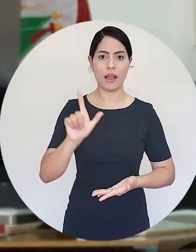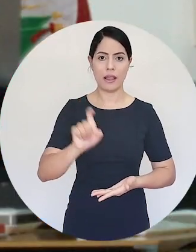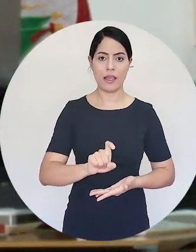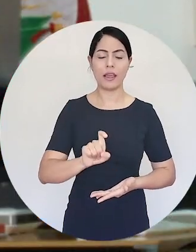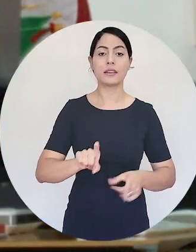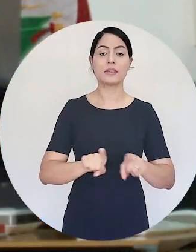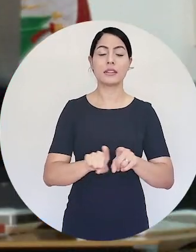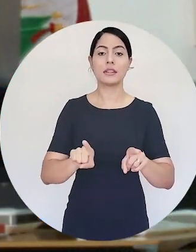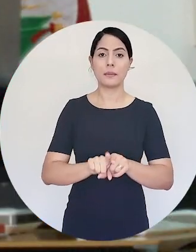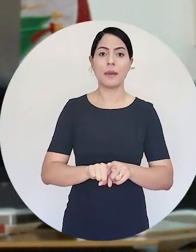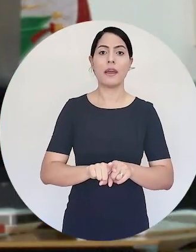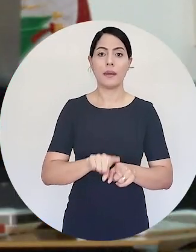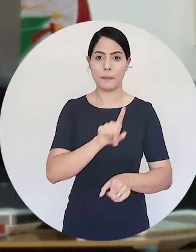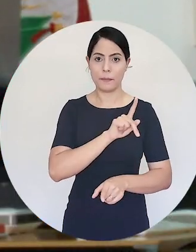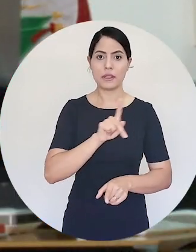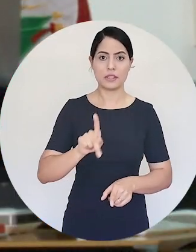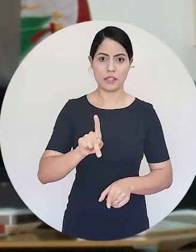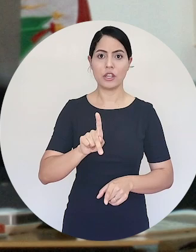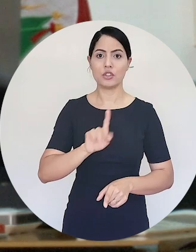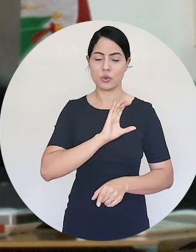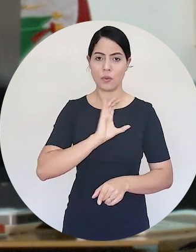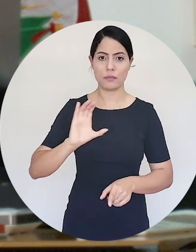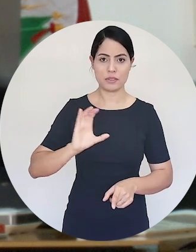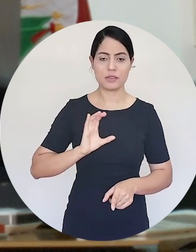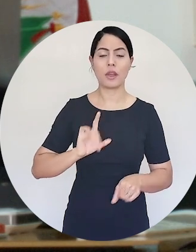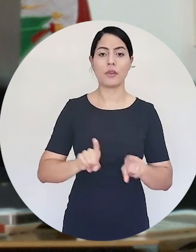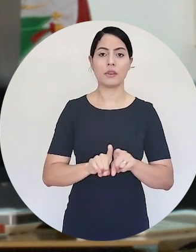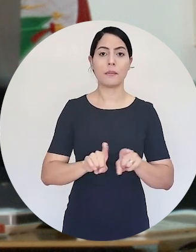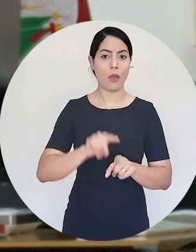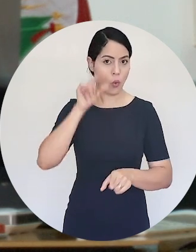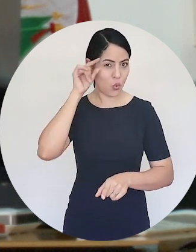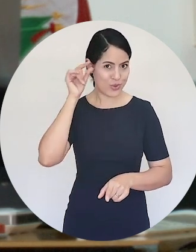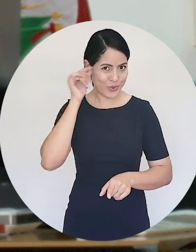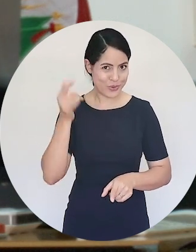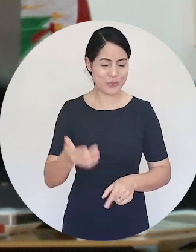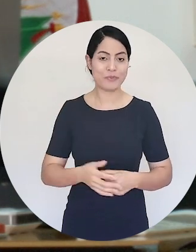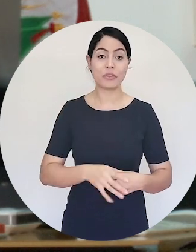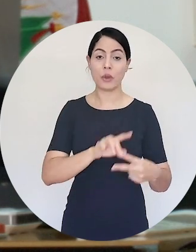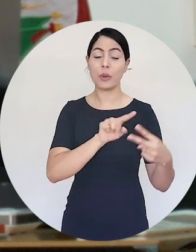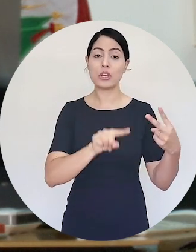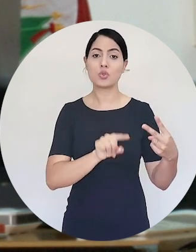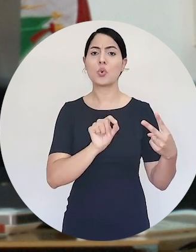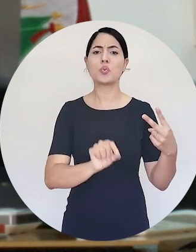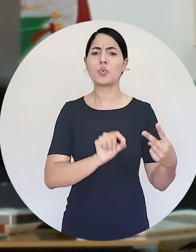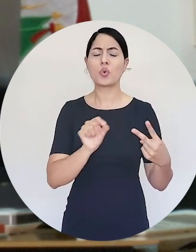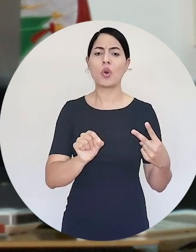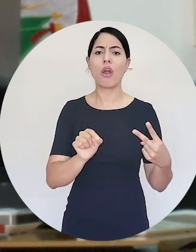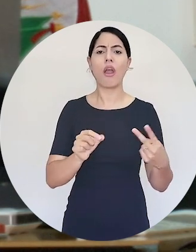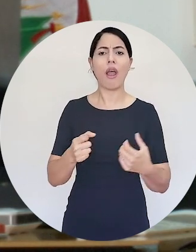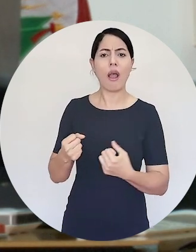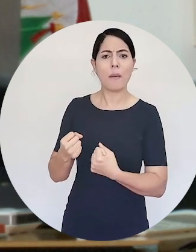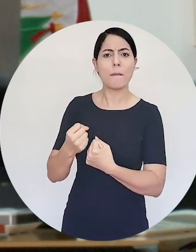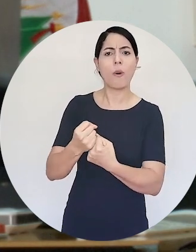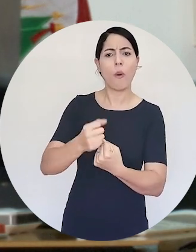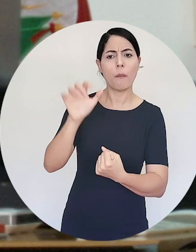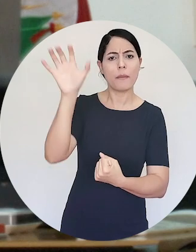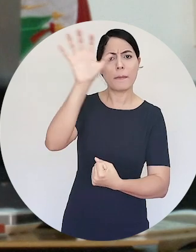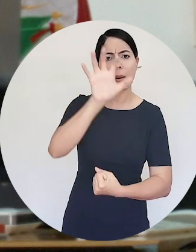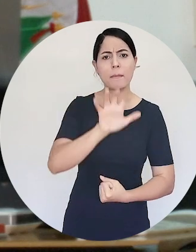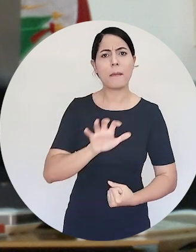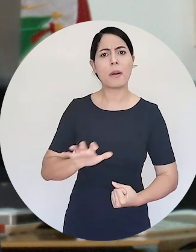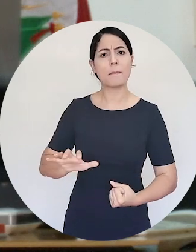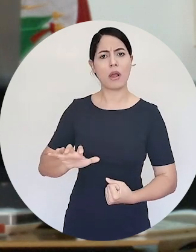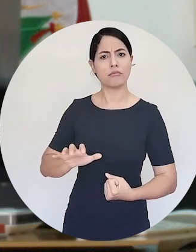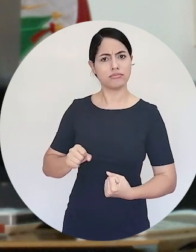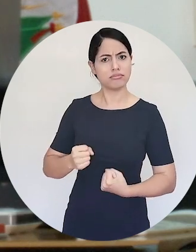Alex Sarkis, um competentíssimo presidente de comissão de prerrogativas, que é o conselheiro federal Alexandre Ogozuco. Eles prestam